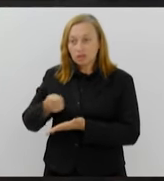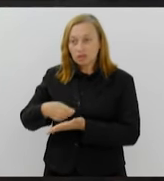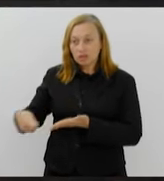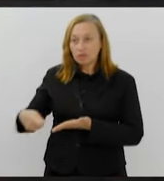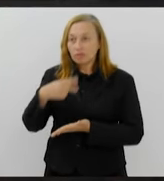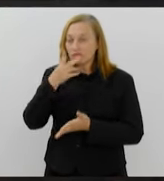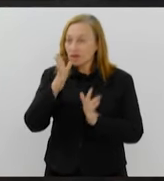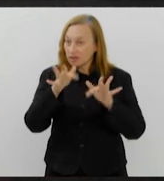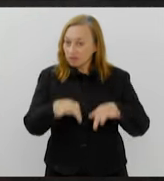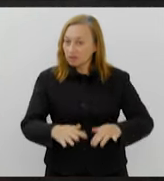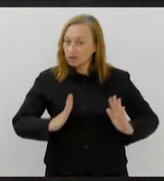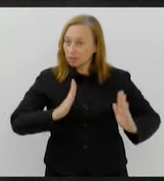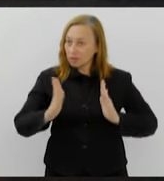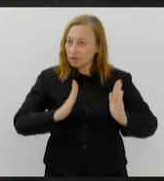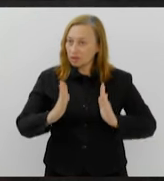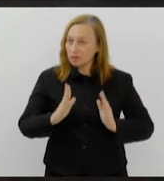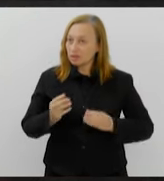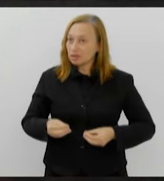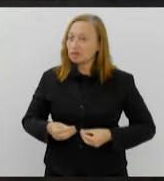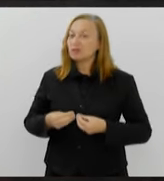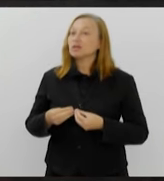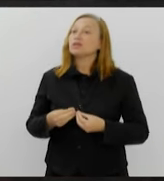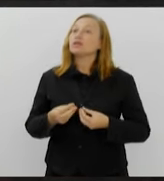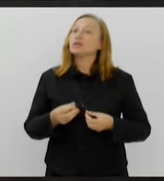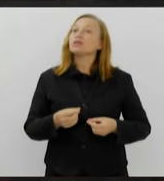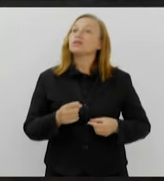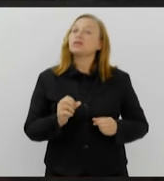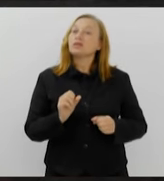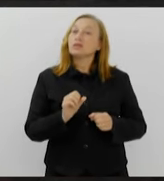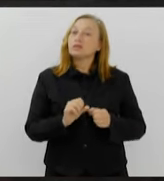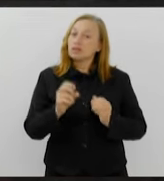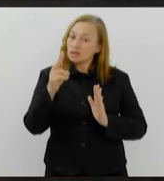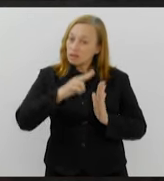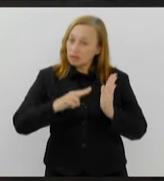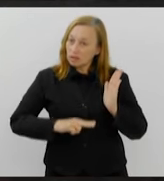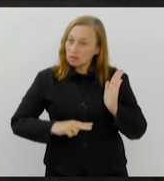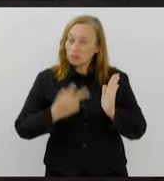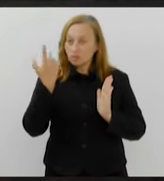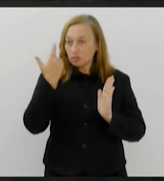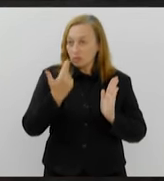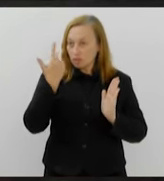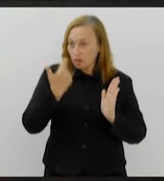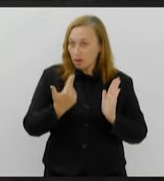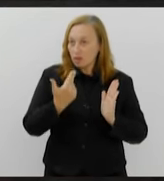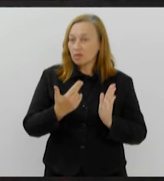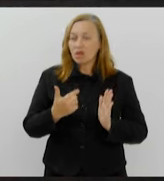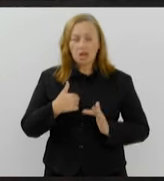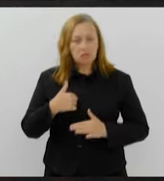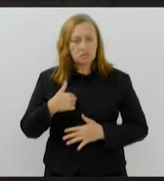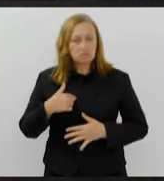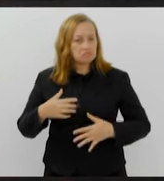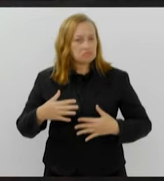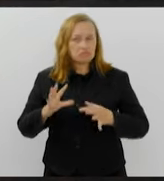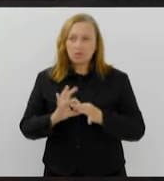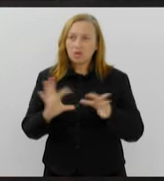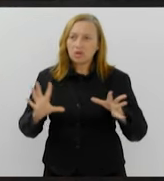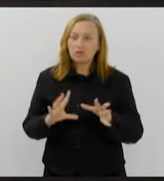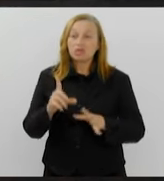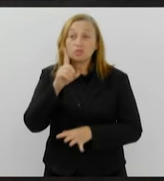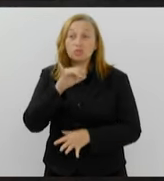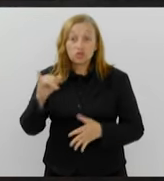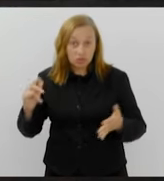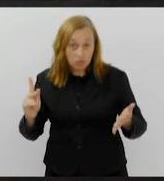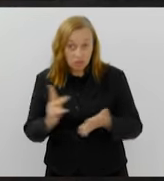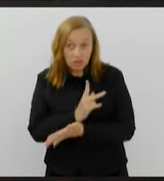expediente final a gente concedeu que vossa excelência fizesse a leitura eu tô muito à vontade porque no dia do fato